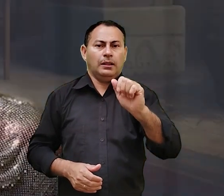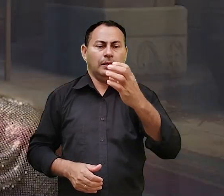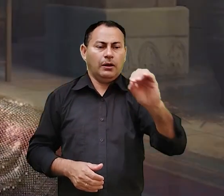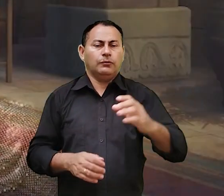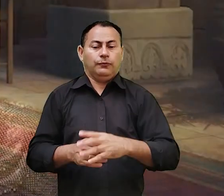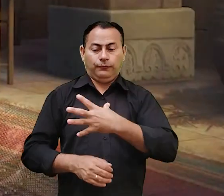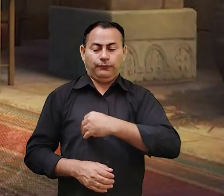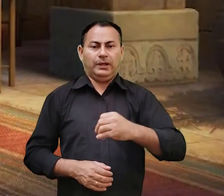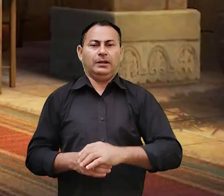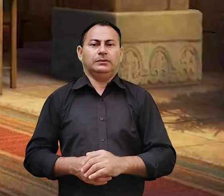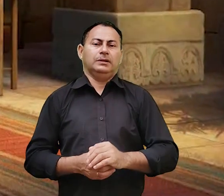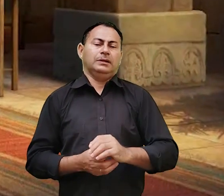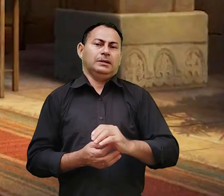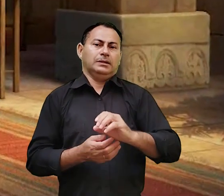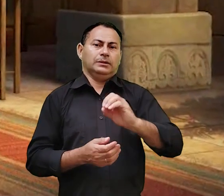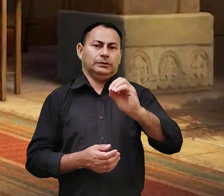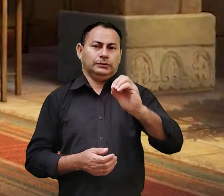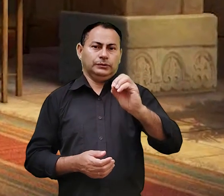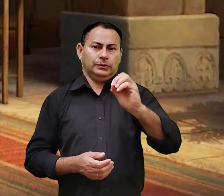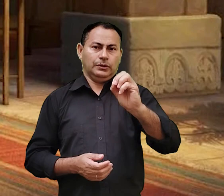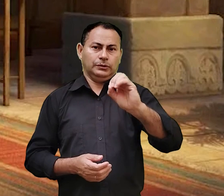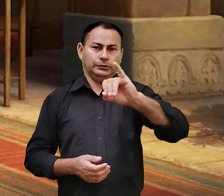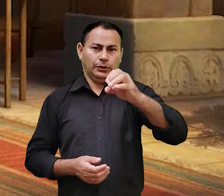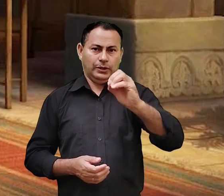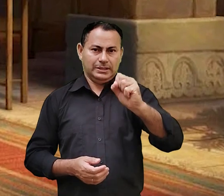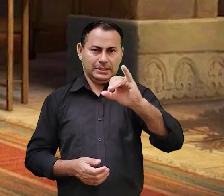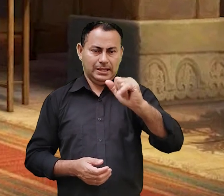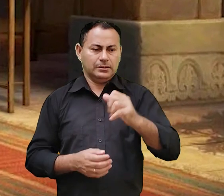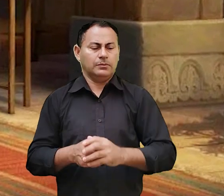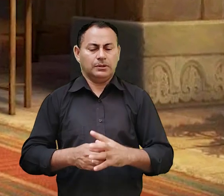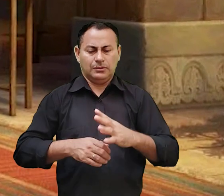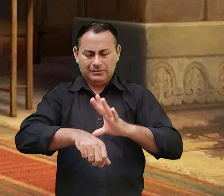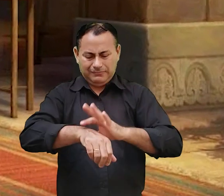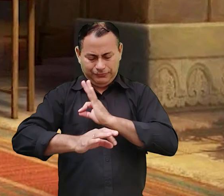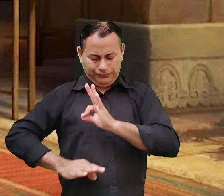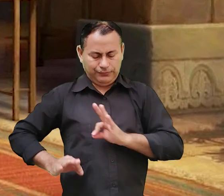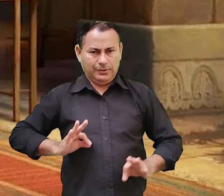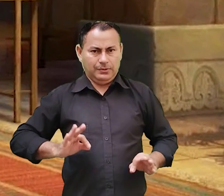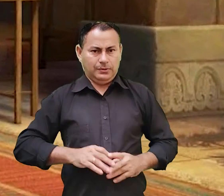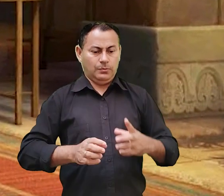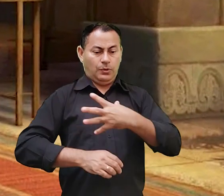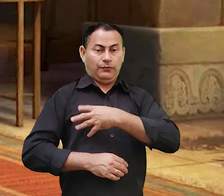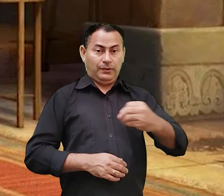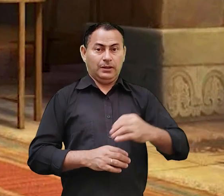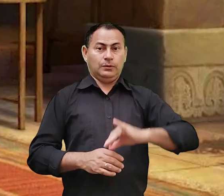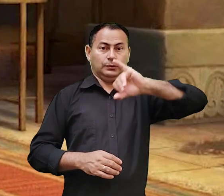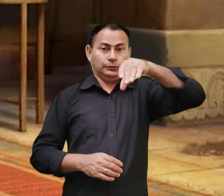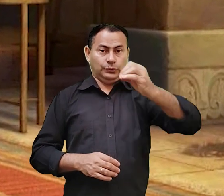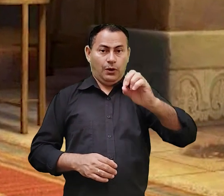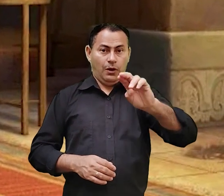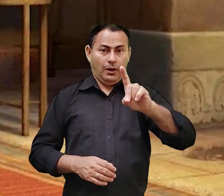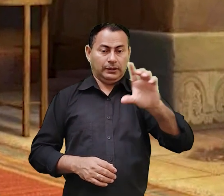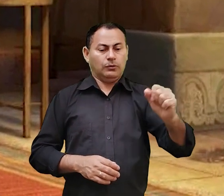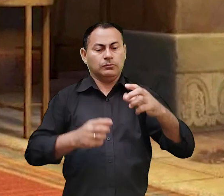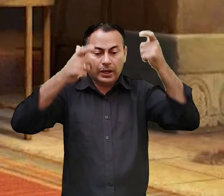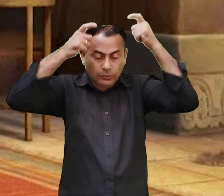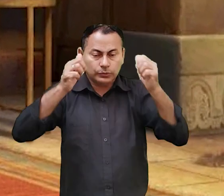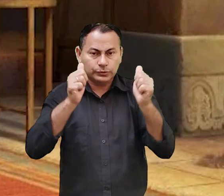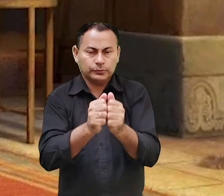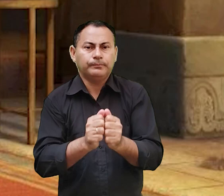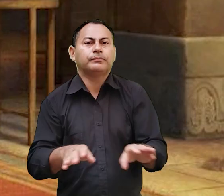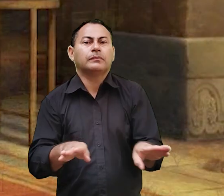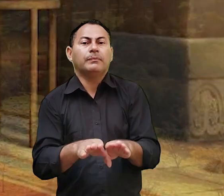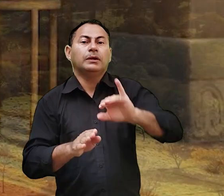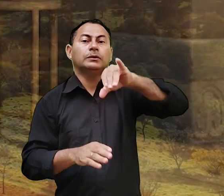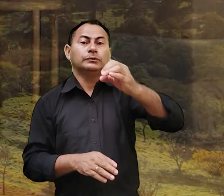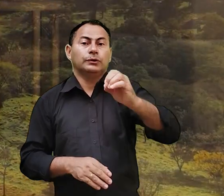Uzias. Uzias pegou lepra nos últimos anos do seu reinado. Por isso seu filho Jotão reinou junto com ele até que ele morresse.